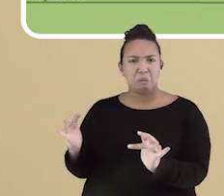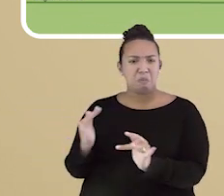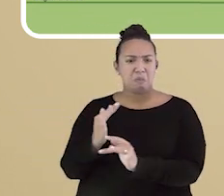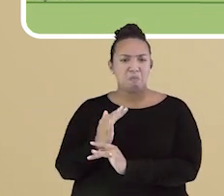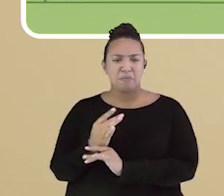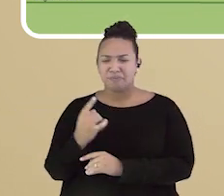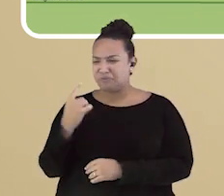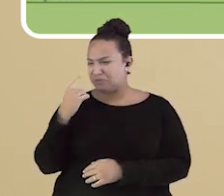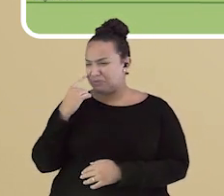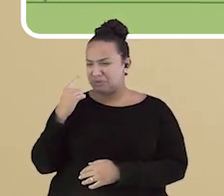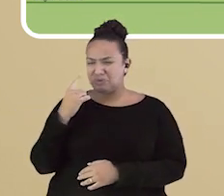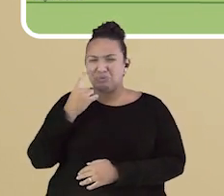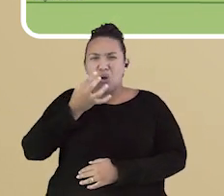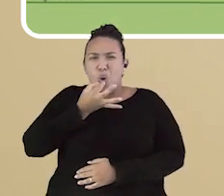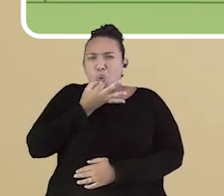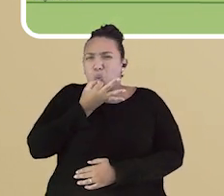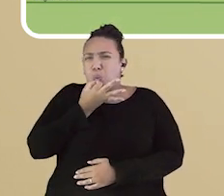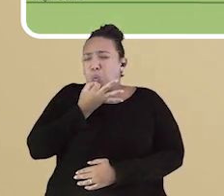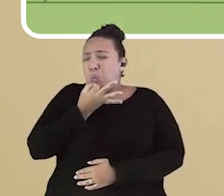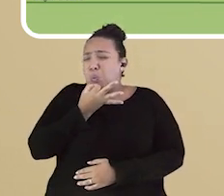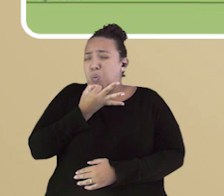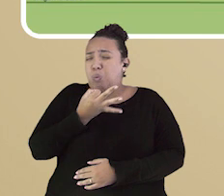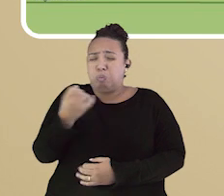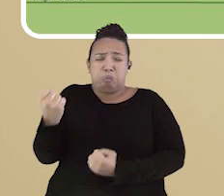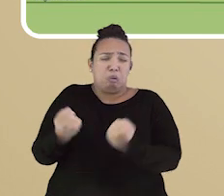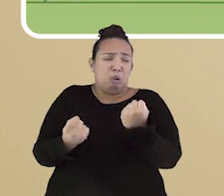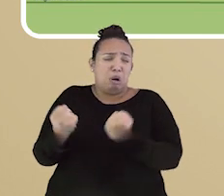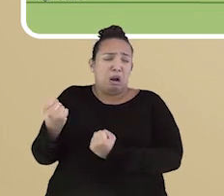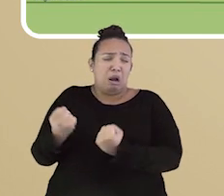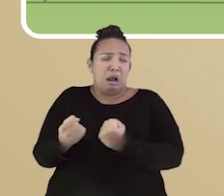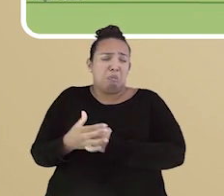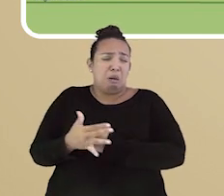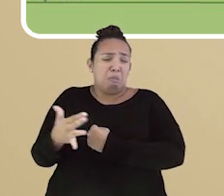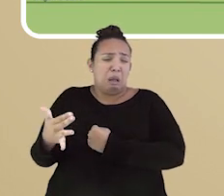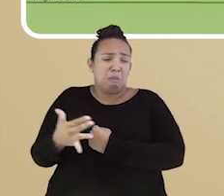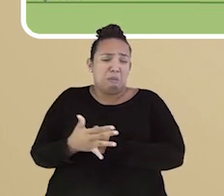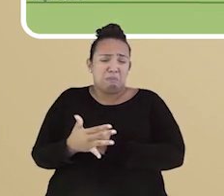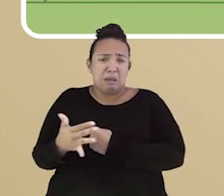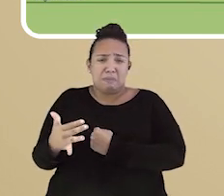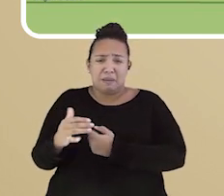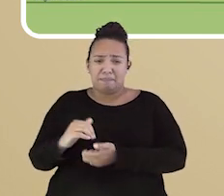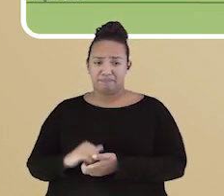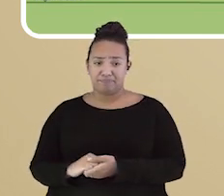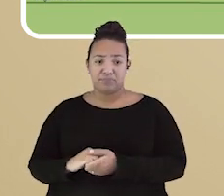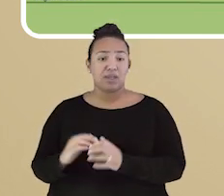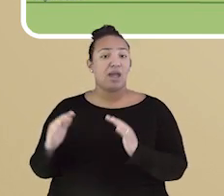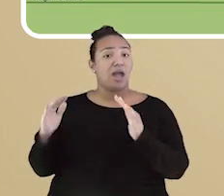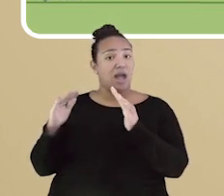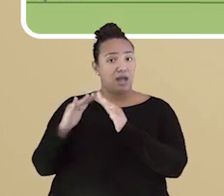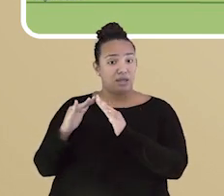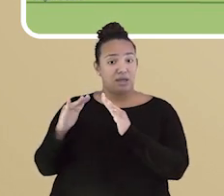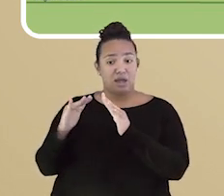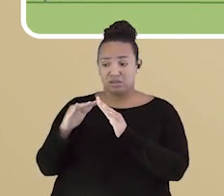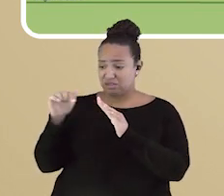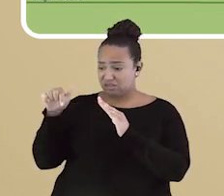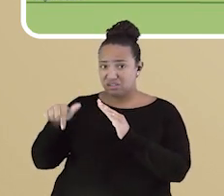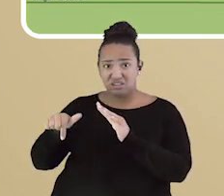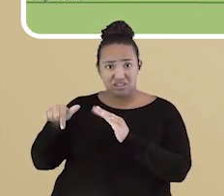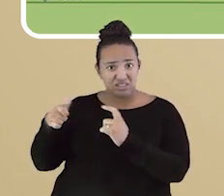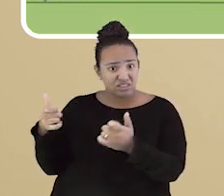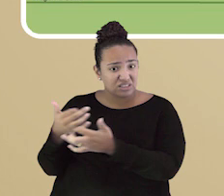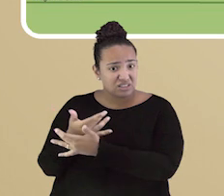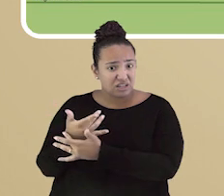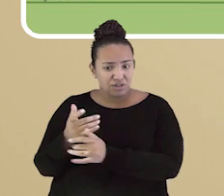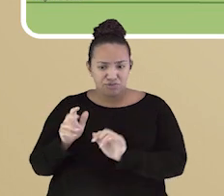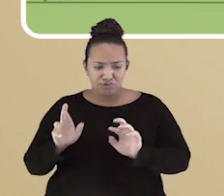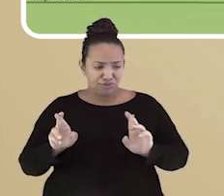era barulhenta, cheia de veículos. A casa do rato da cidade era muito diferente da casa